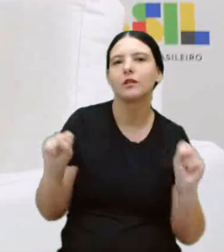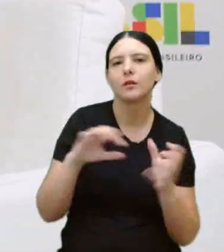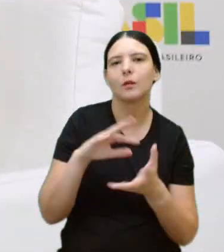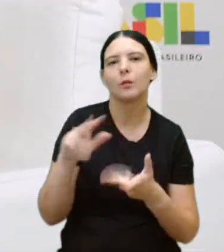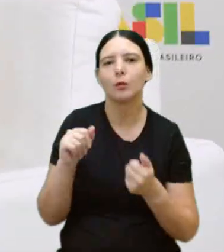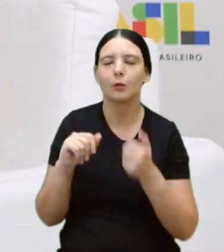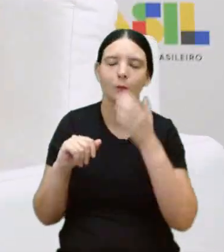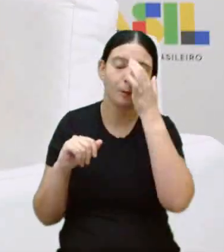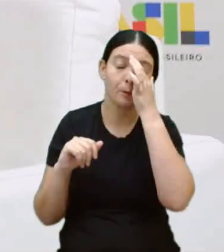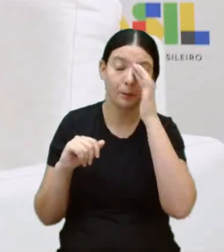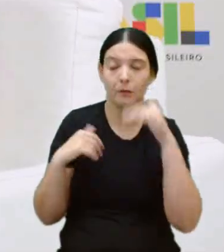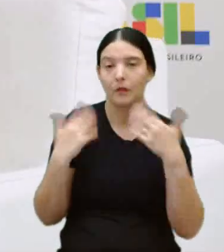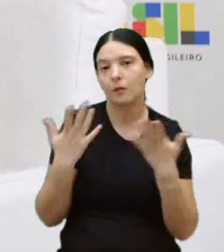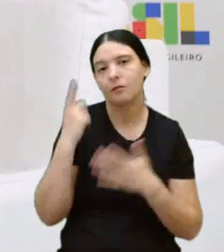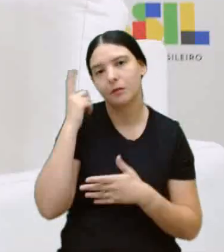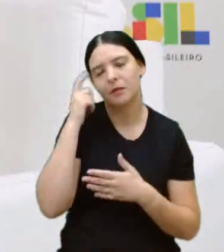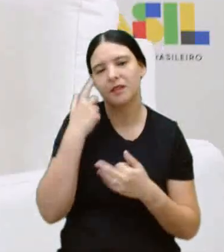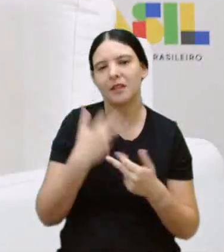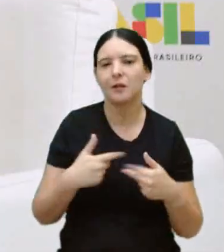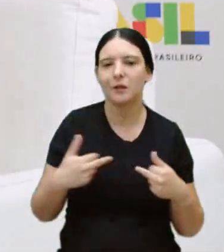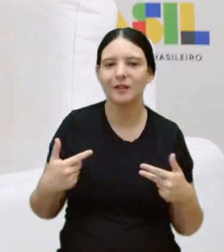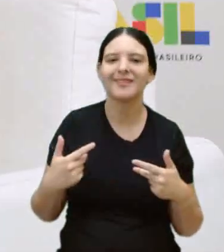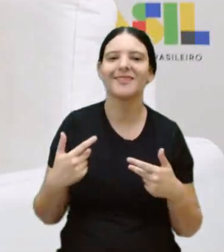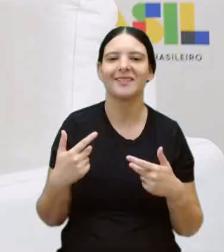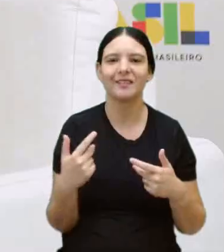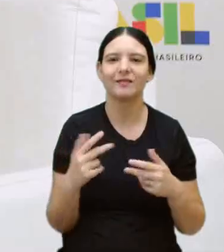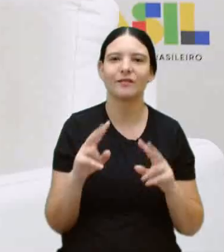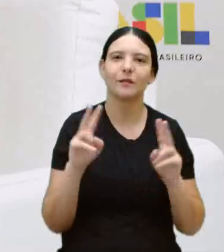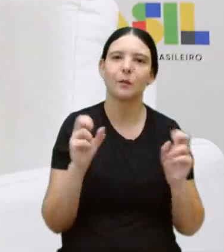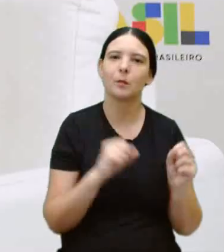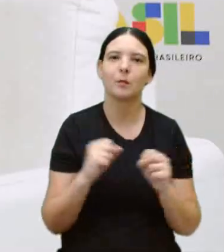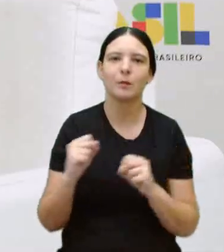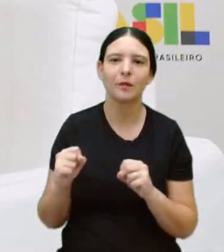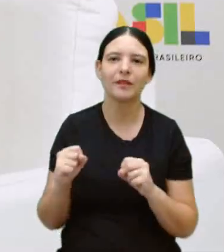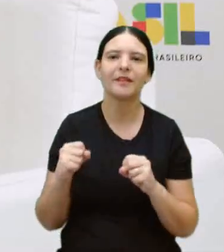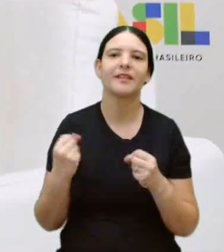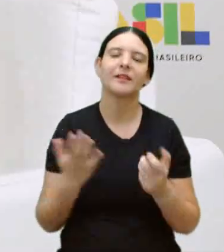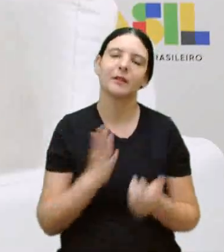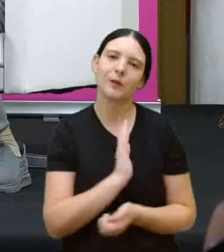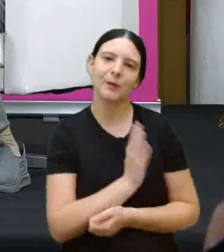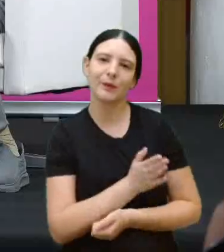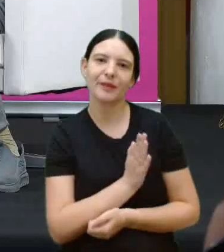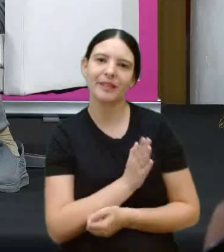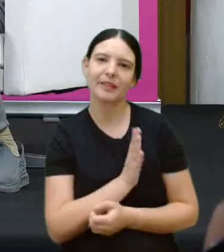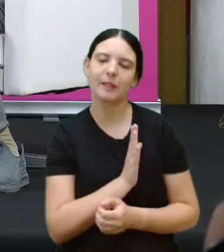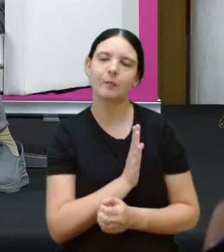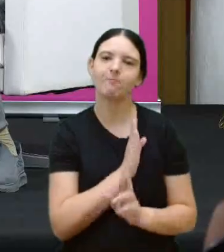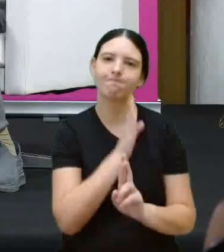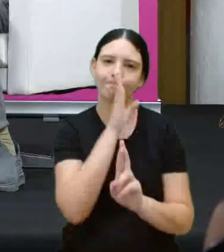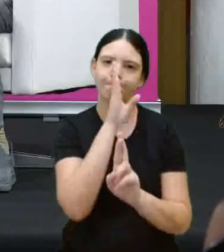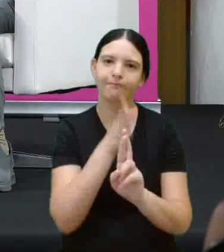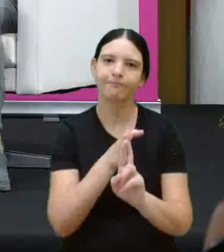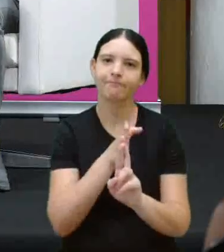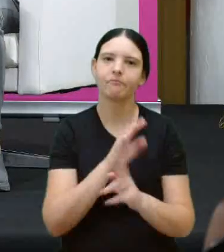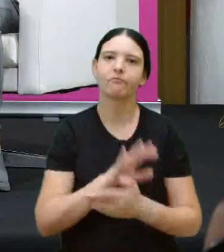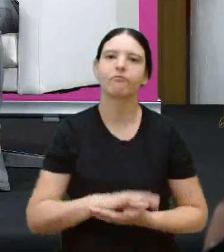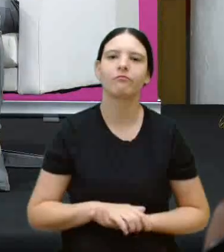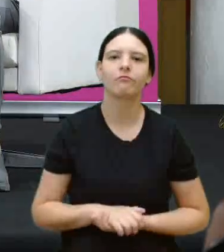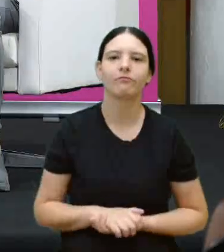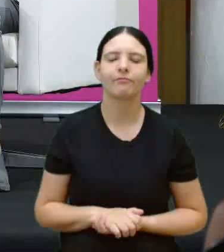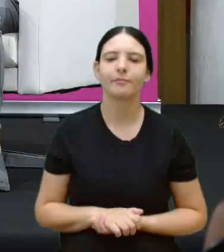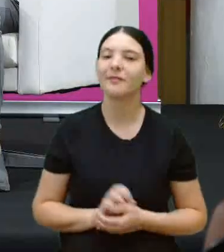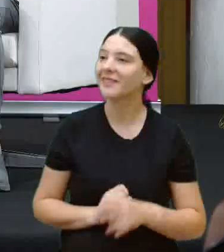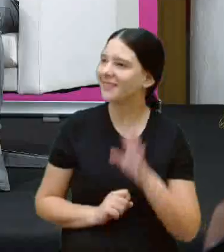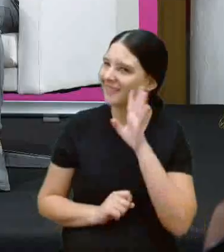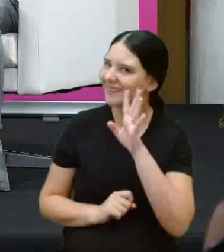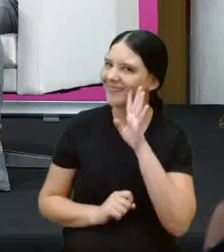para a gente pensar coisas aí sobre o poder como coração centro, né, do humano. Rose sorri e concorda com a cabeça. Legal, daqui a pouco eu